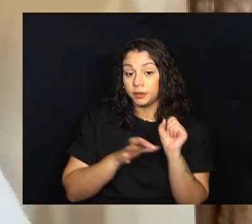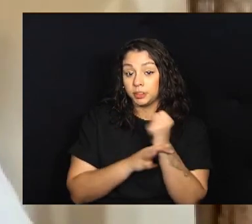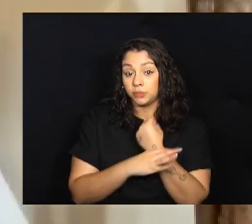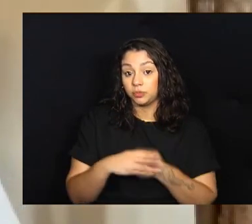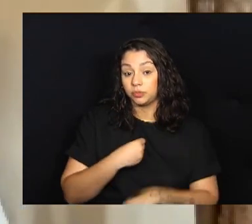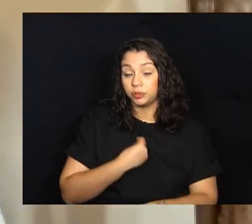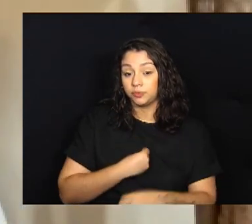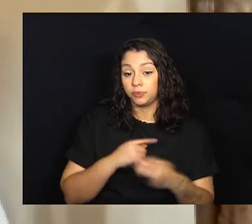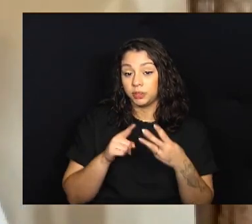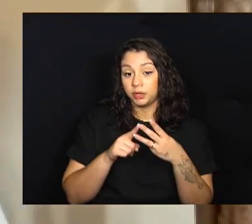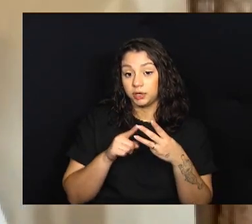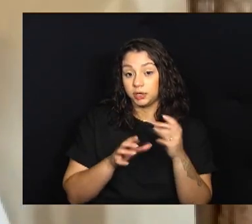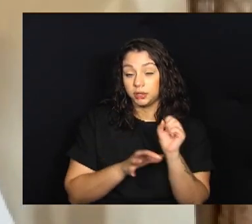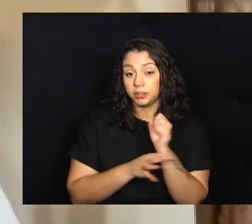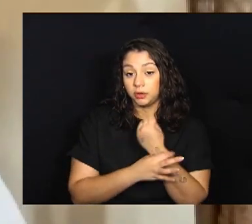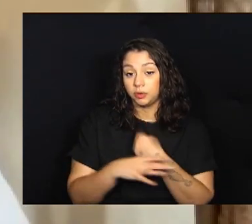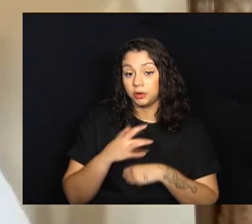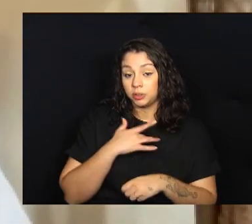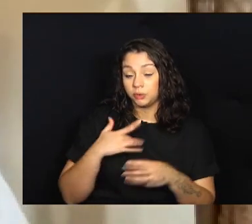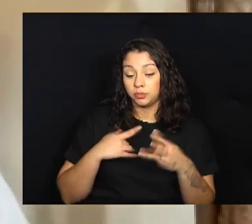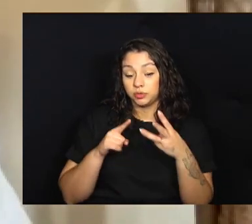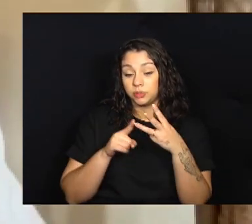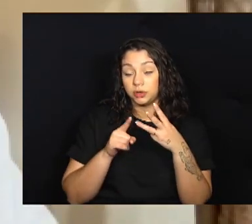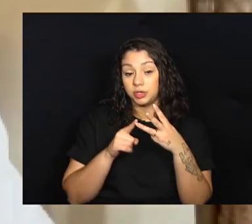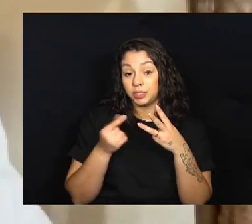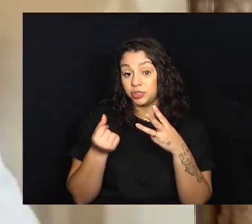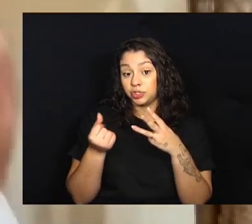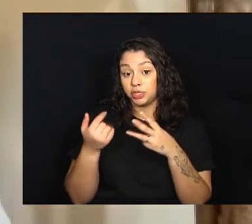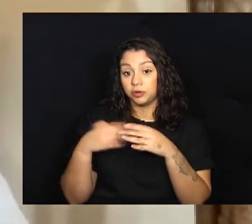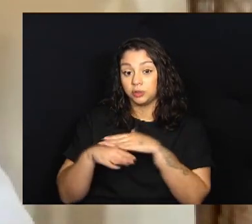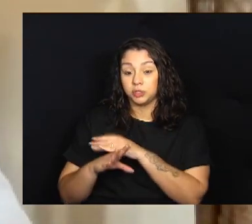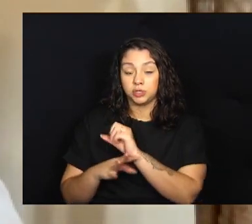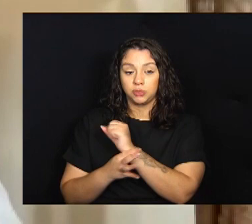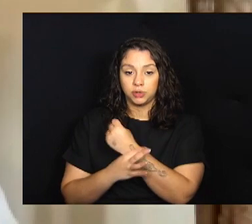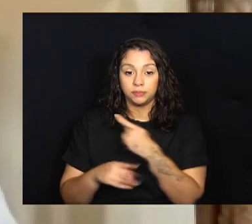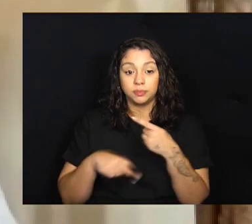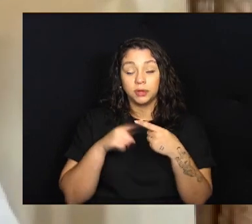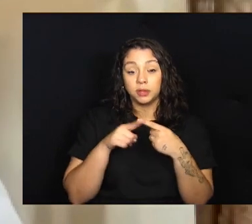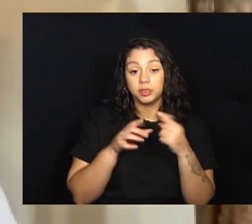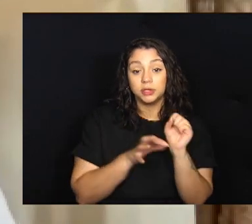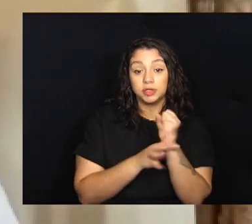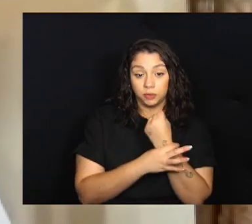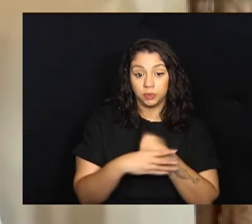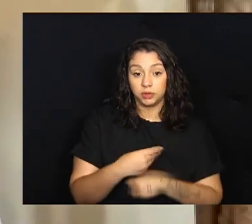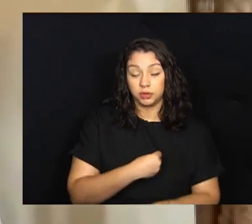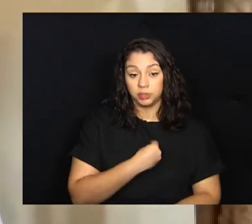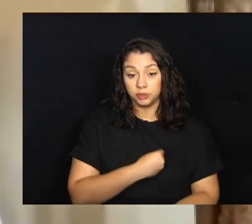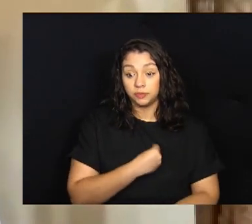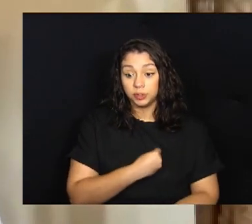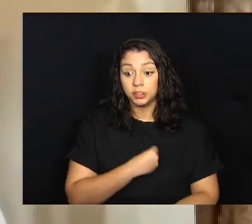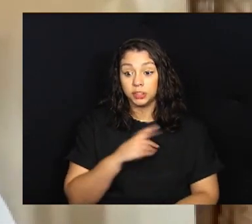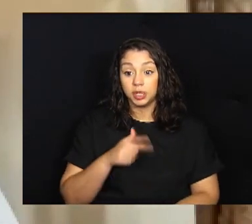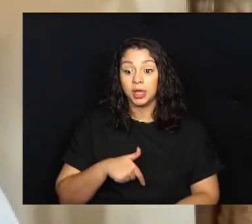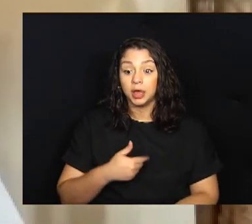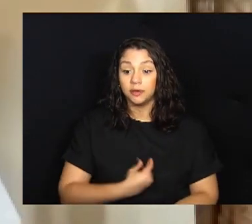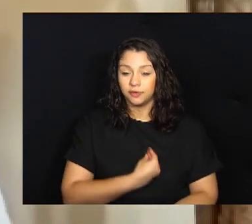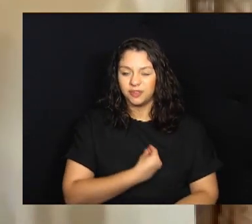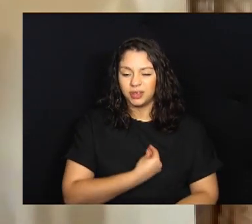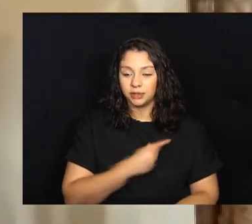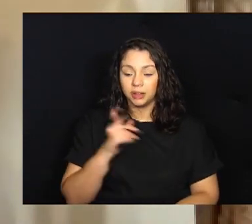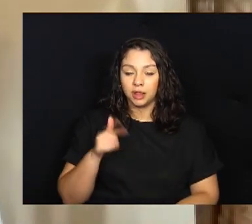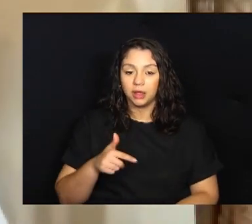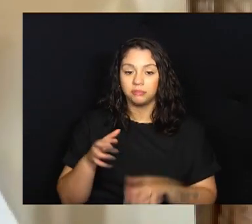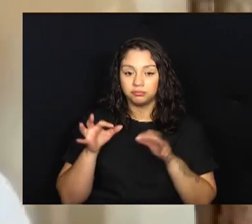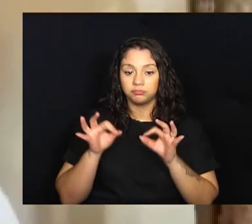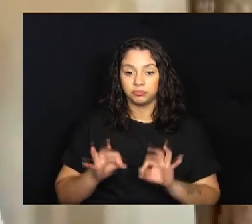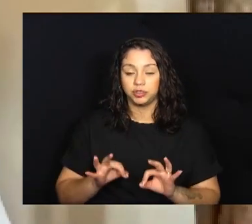seguro saúde e reserva de segurança. O seguro de vida, ele vai manter a sua capacidade e dignidade financeira, caso